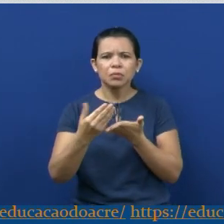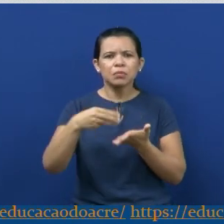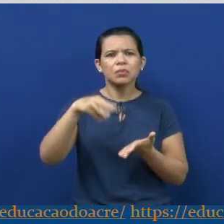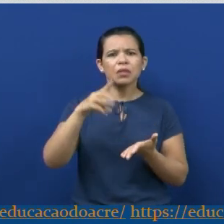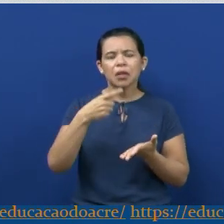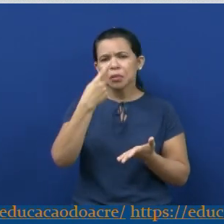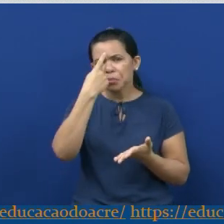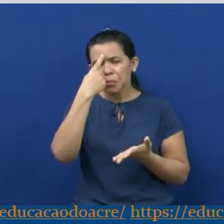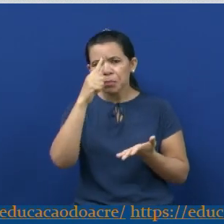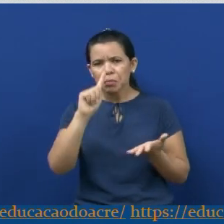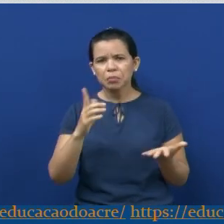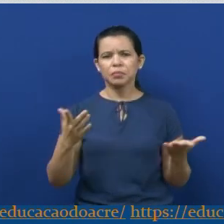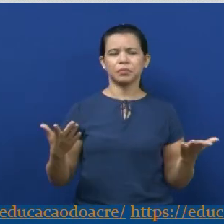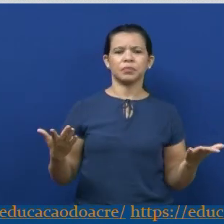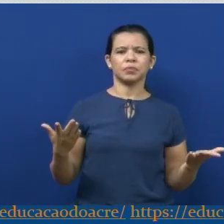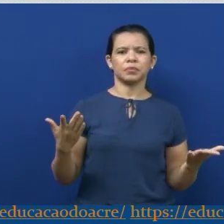né,